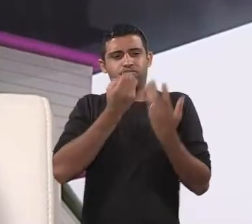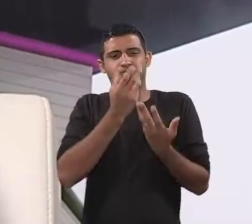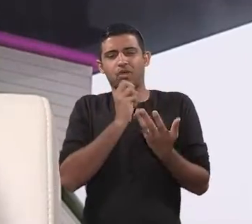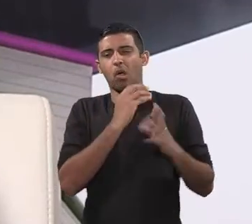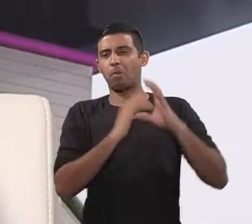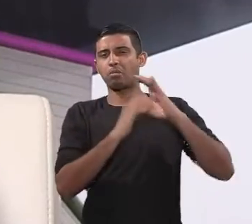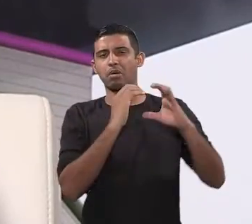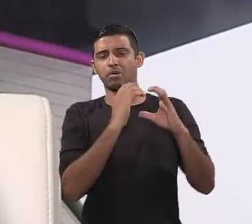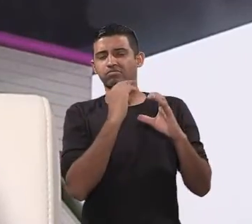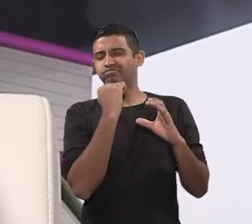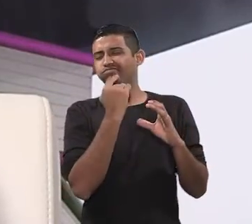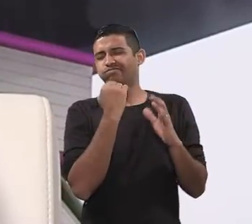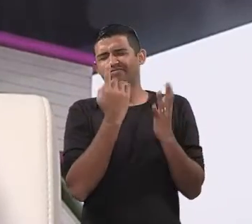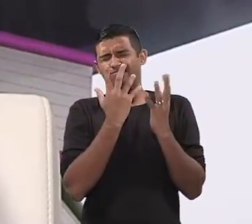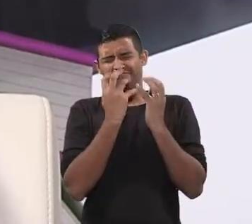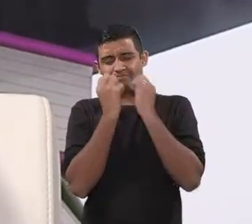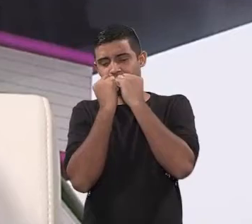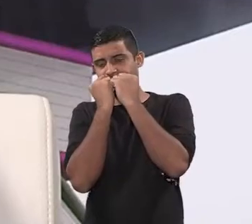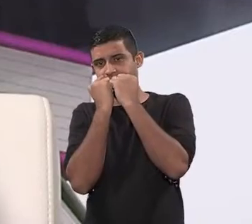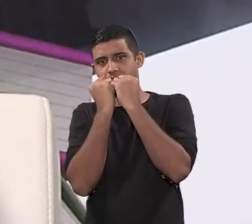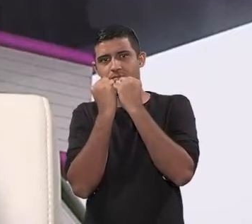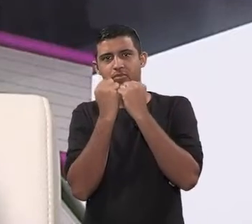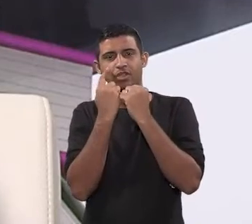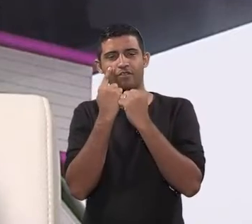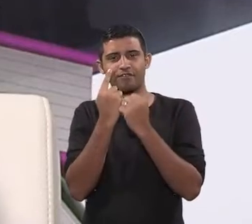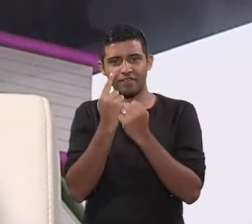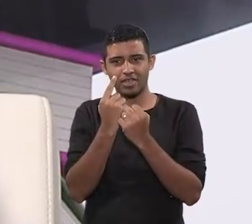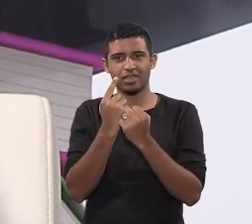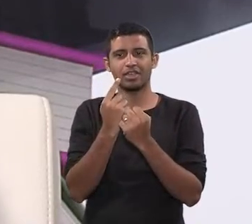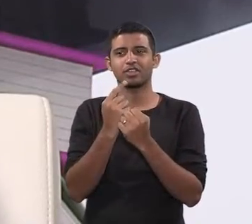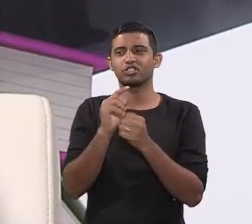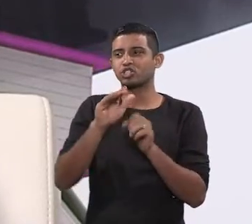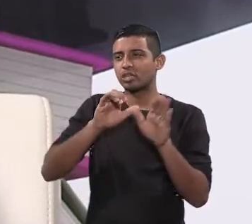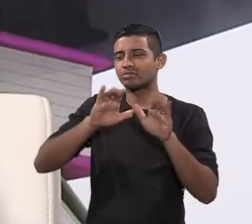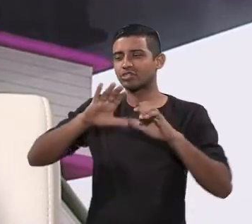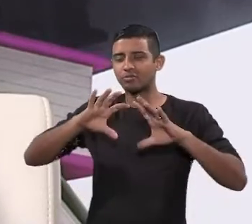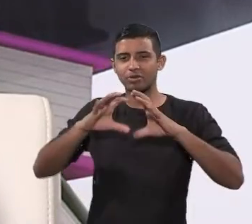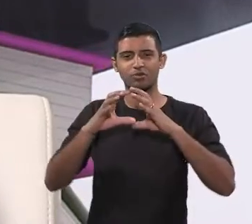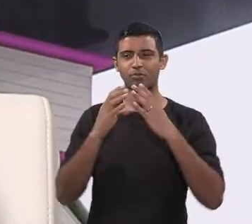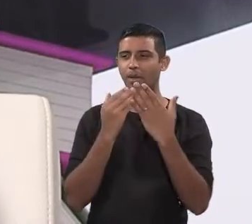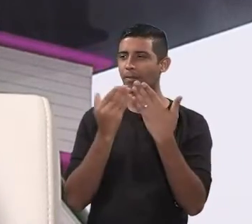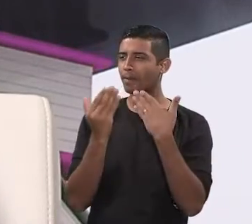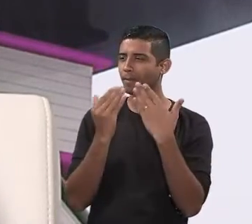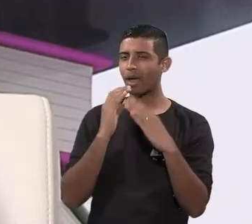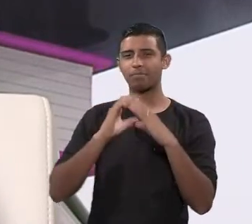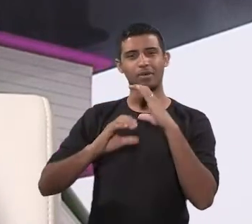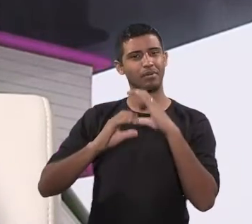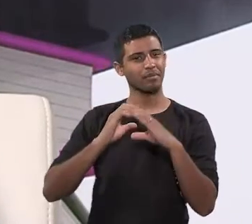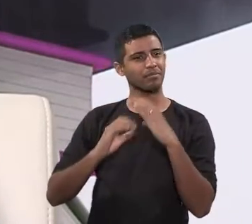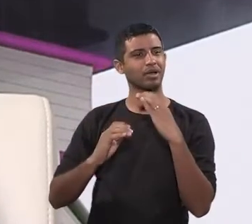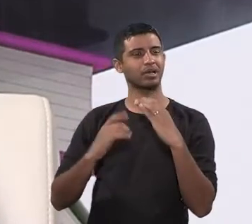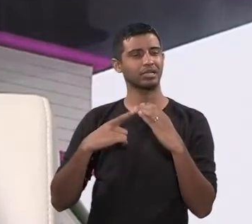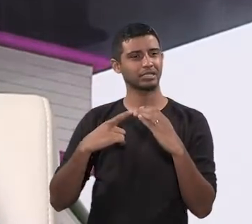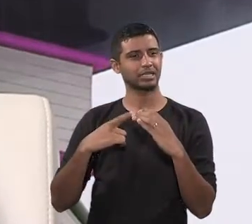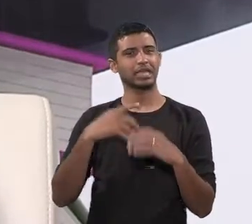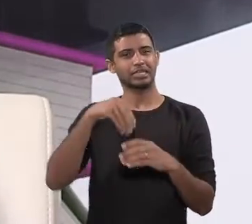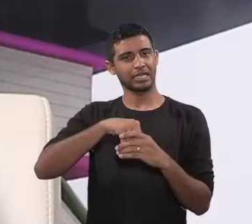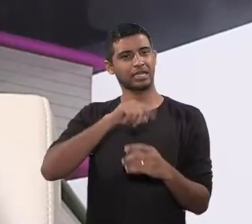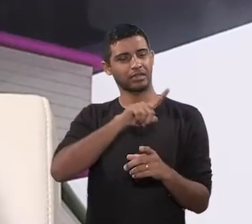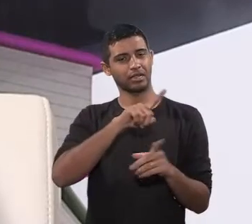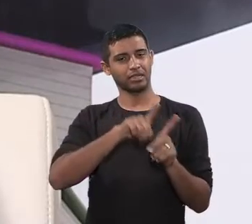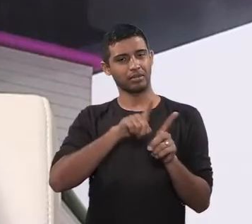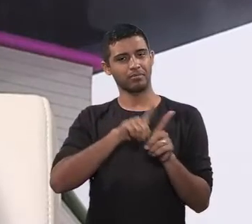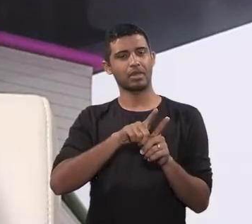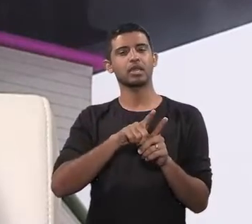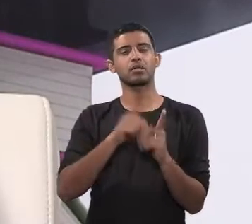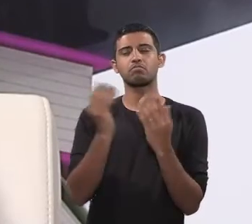se comunicar, né? Então a gente foi criando esses processos de comunicação. Obviamente que a gente na unidade também tem o apoio de uma